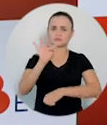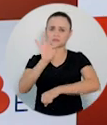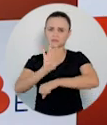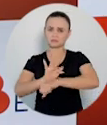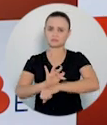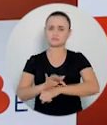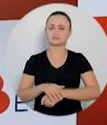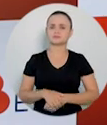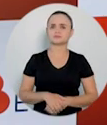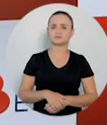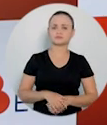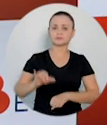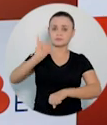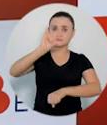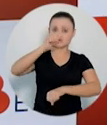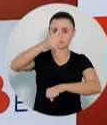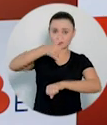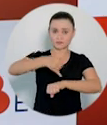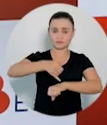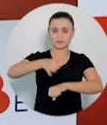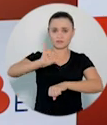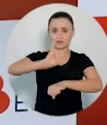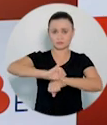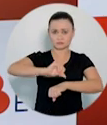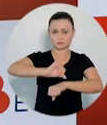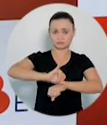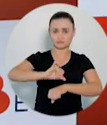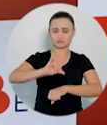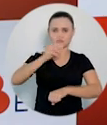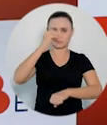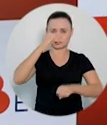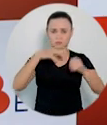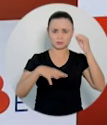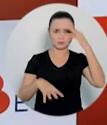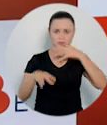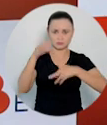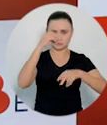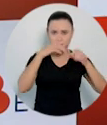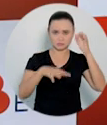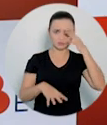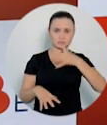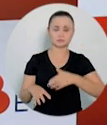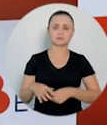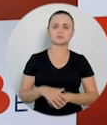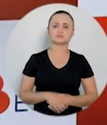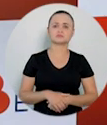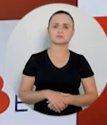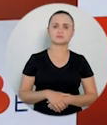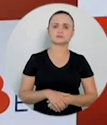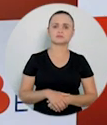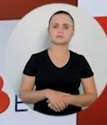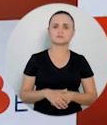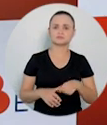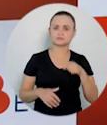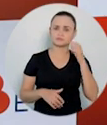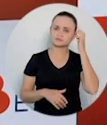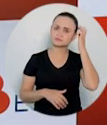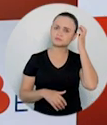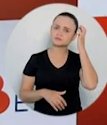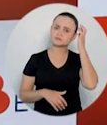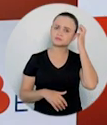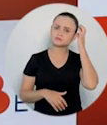capital, liderou o ranking de capital mais violenta. Segundo os dados da Coordenadoria de Estatística do Poder Judiciário